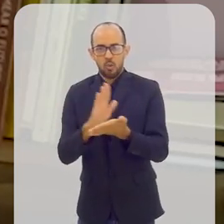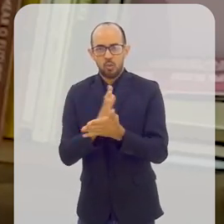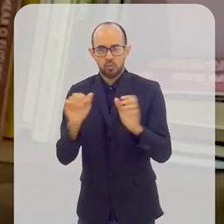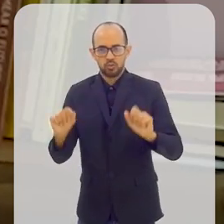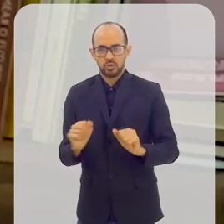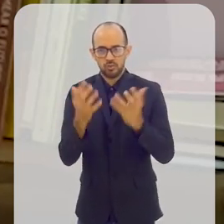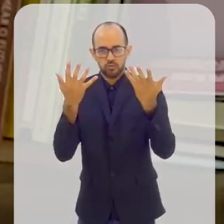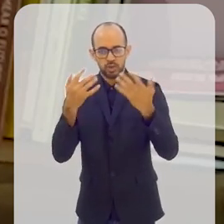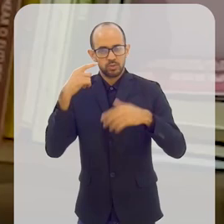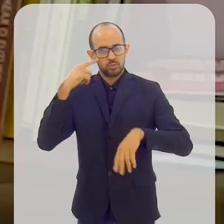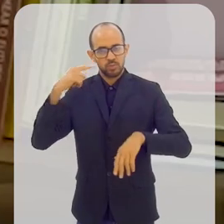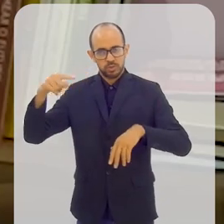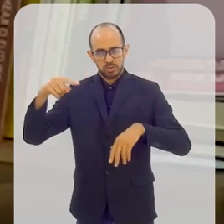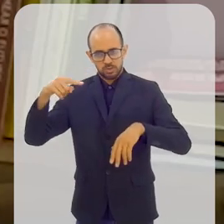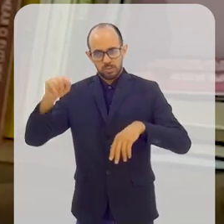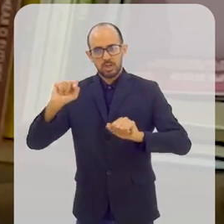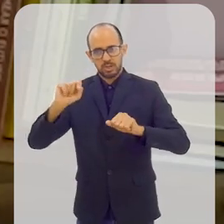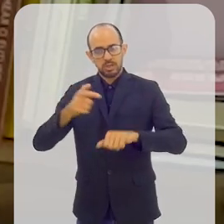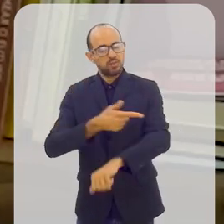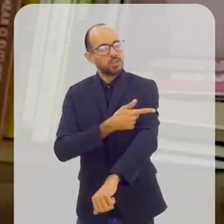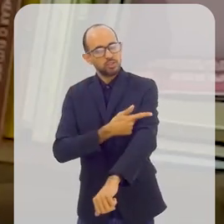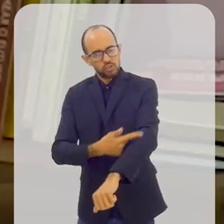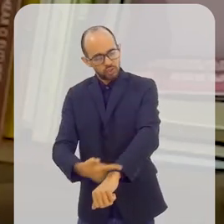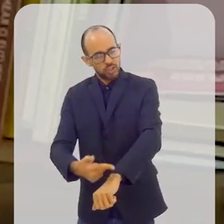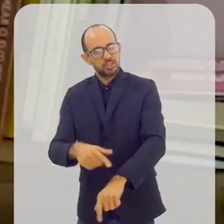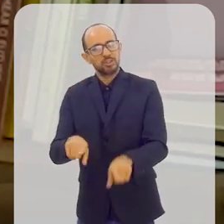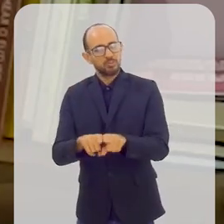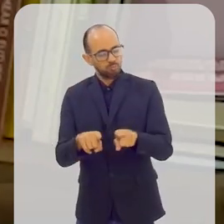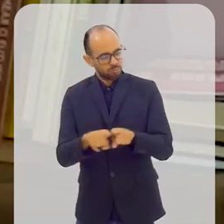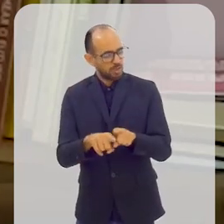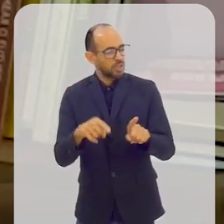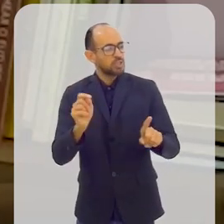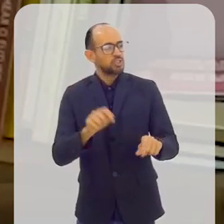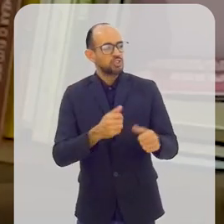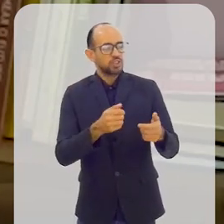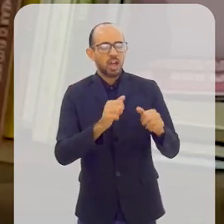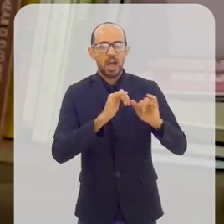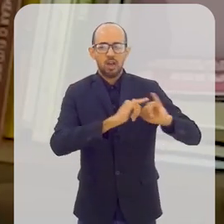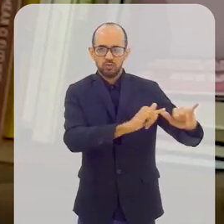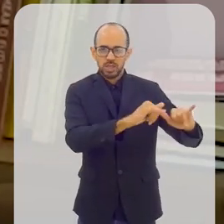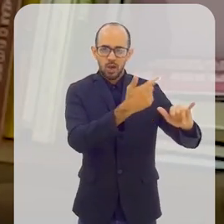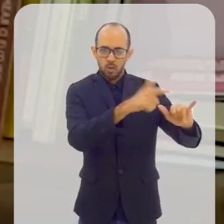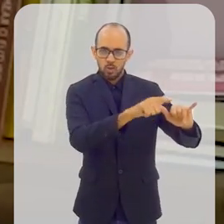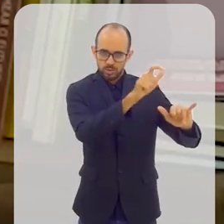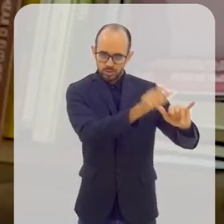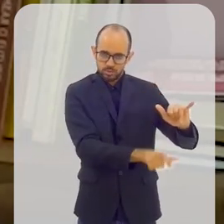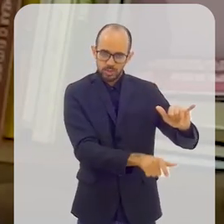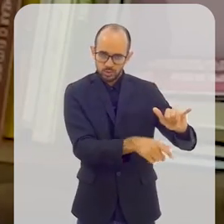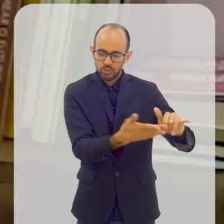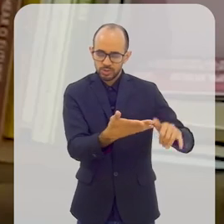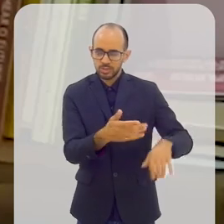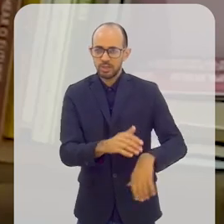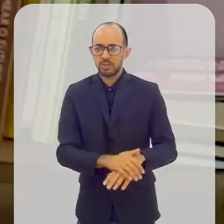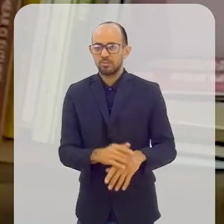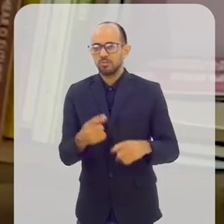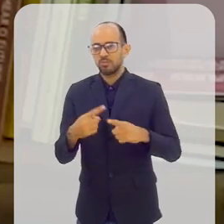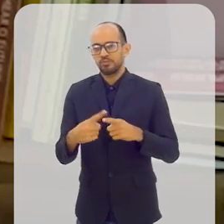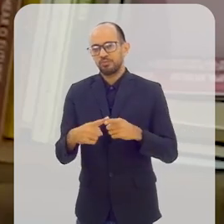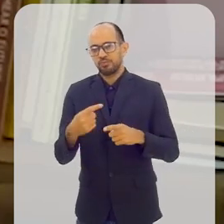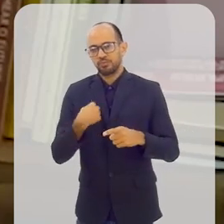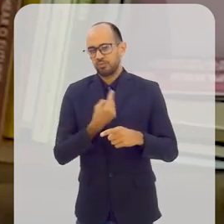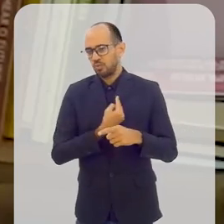alguns eventos durante a semana. Teve a gentileza de mobilizar outras pessoas, porque, na verdade, não é a gente